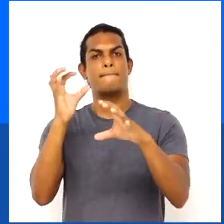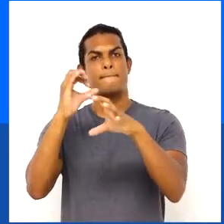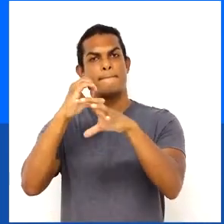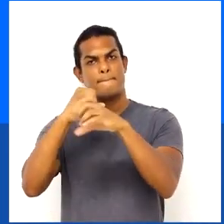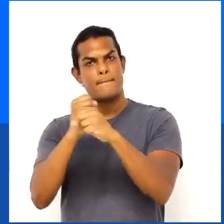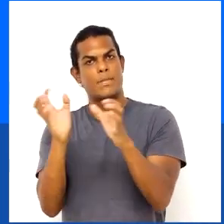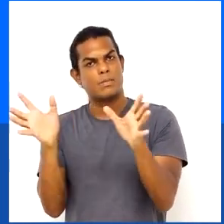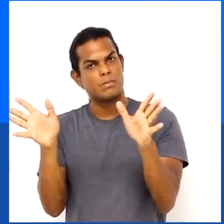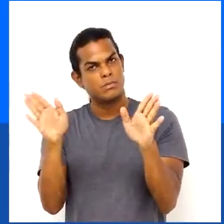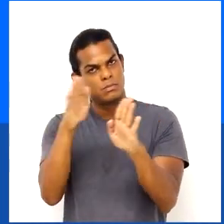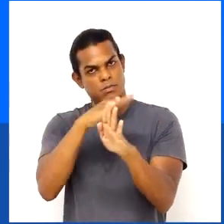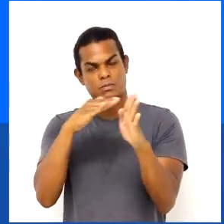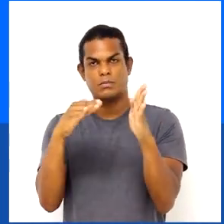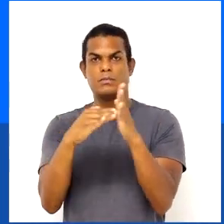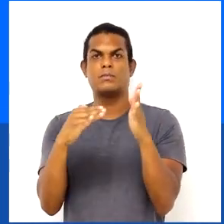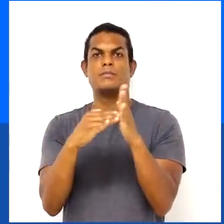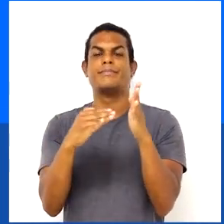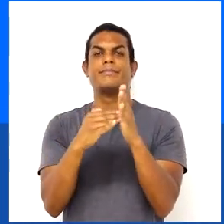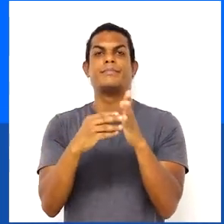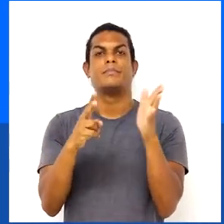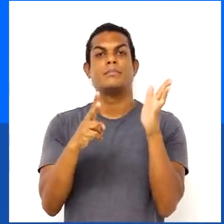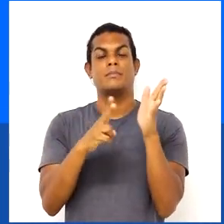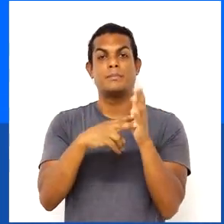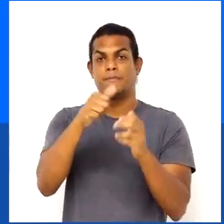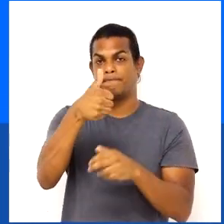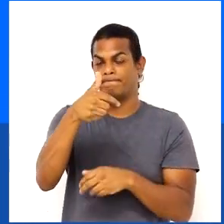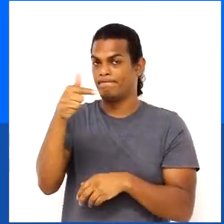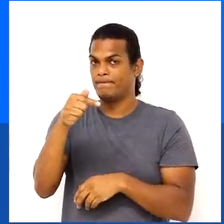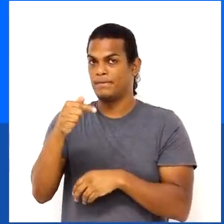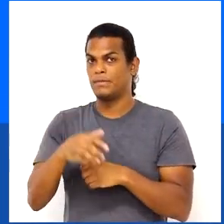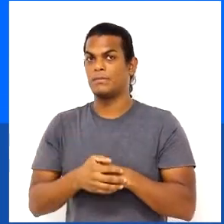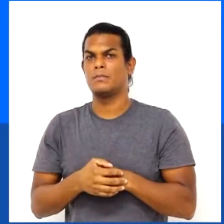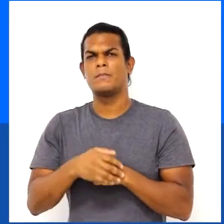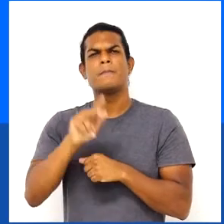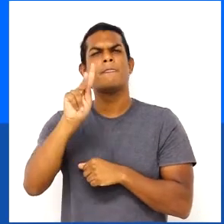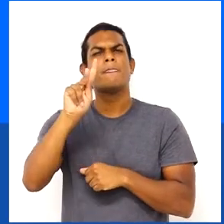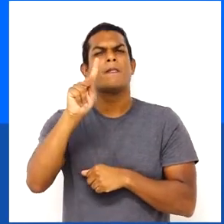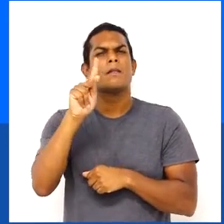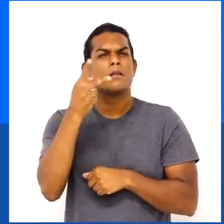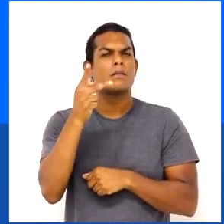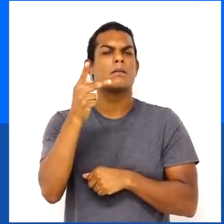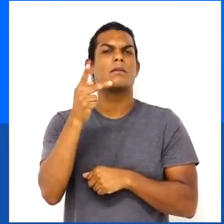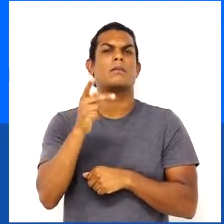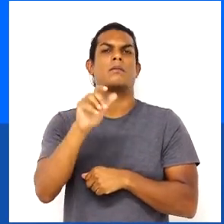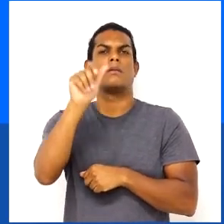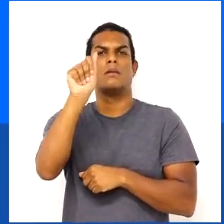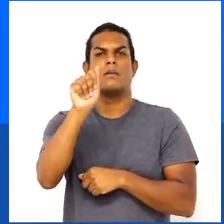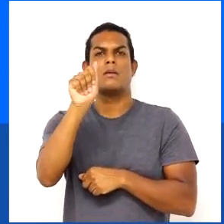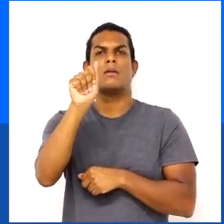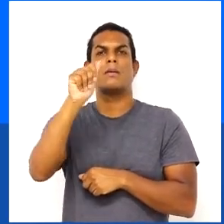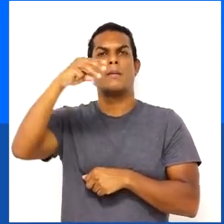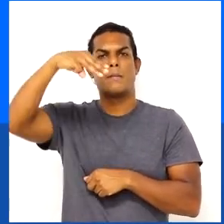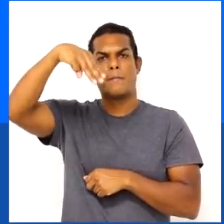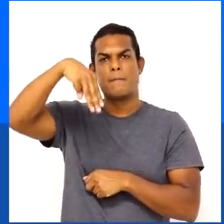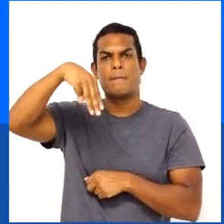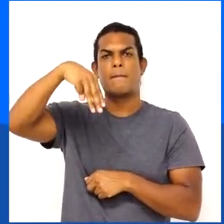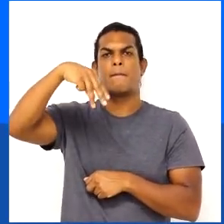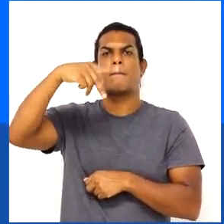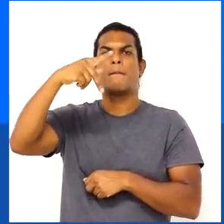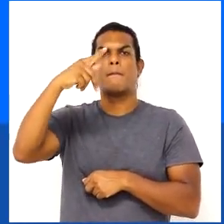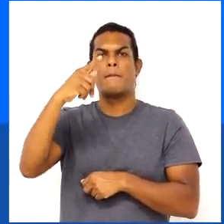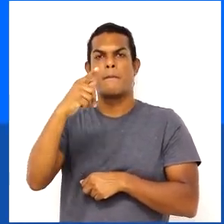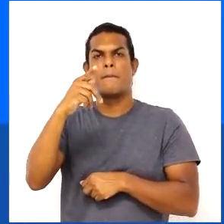resulta 17. H é a amplitude de classe, ou seja, qual é a variação do grupo?